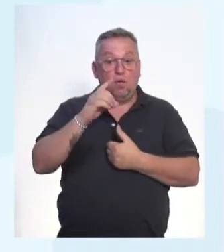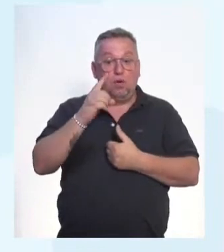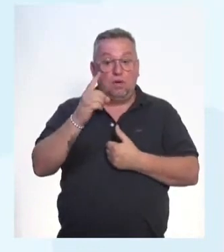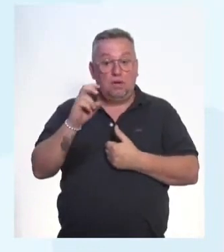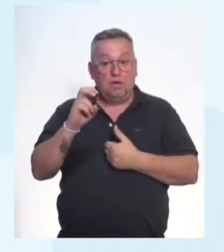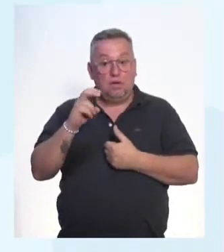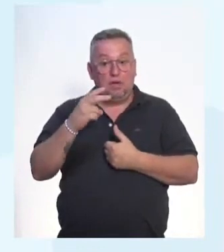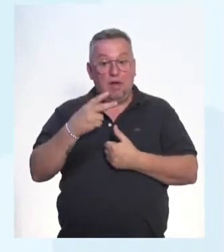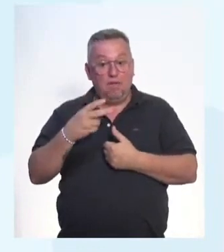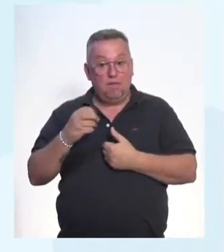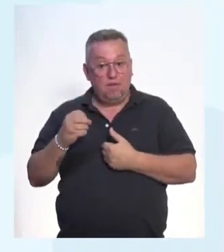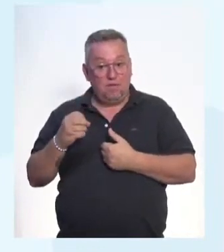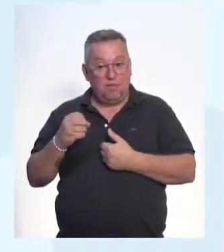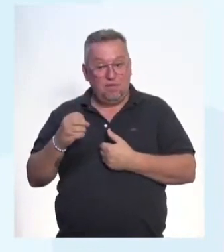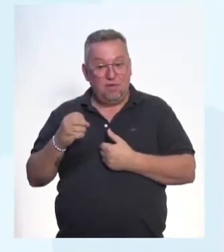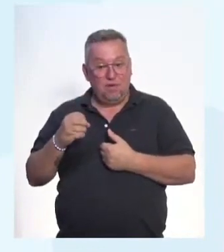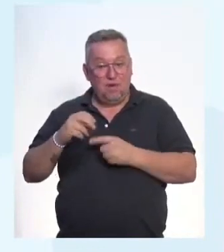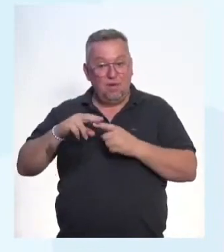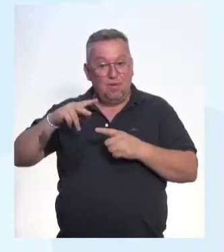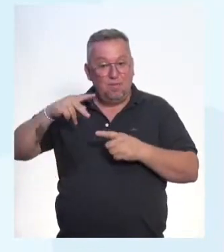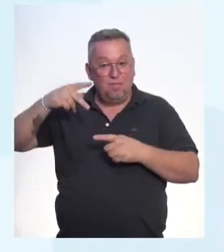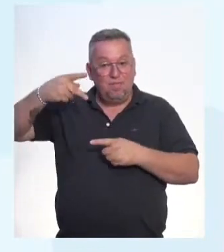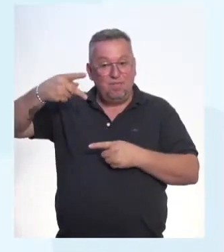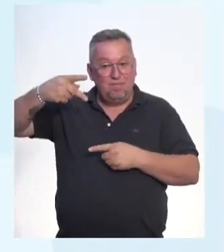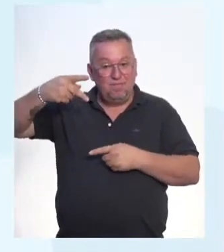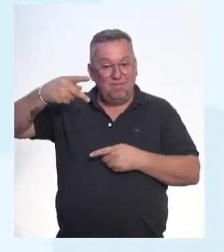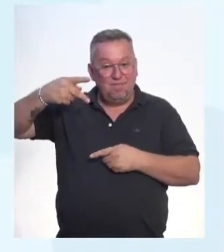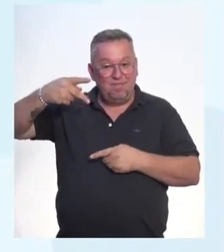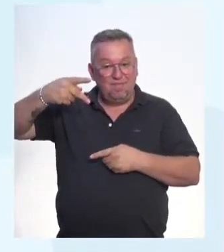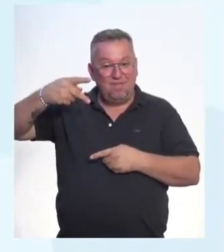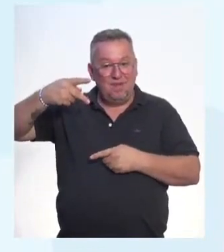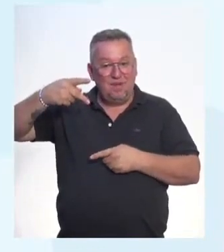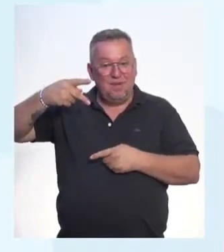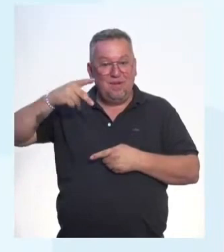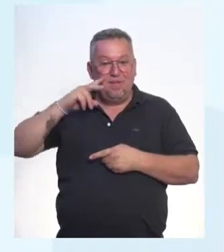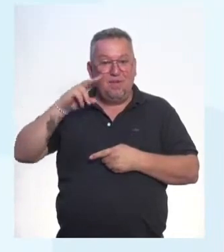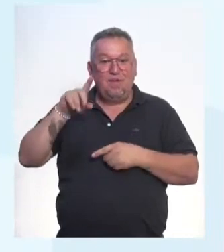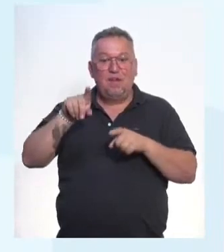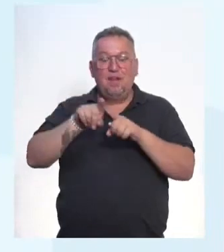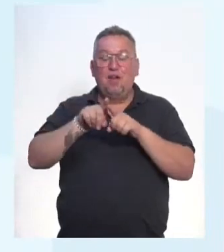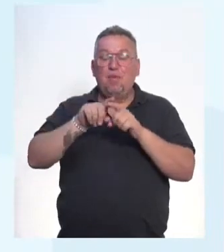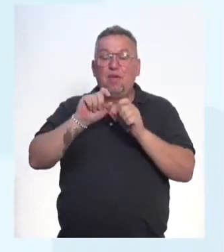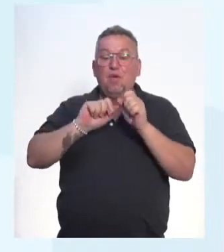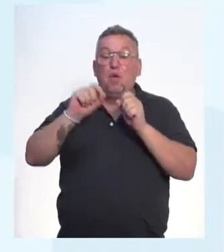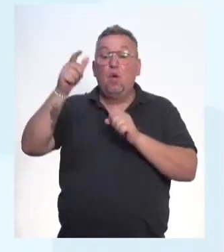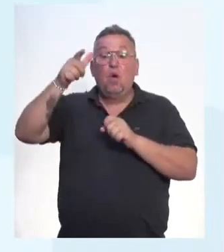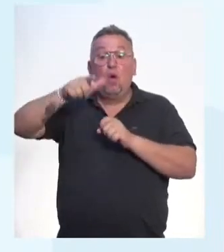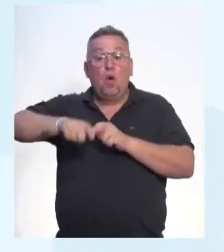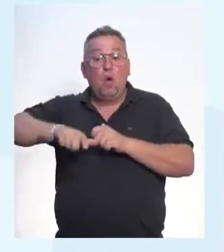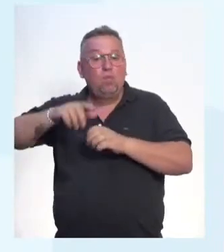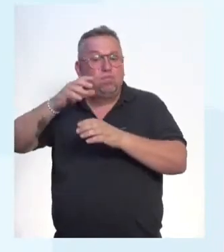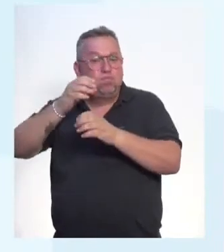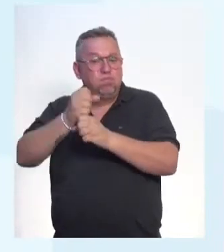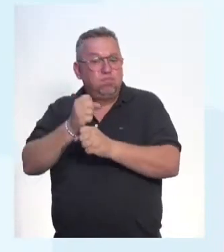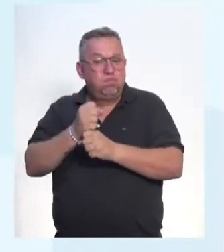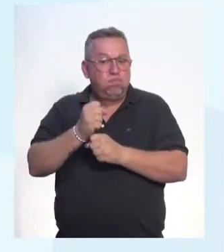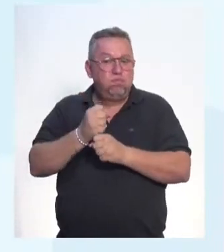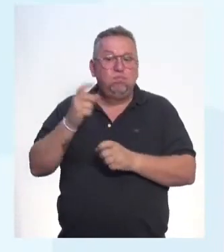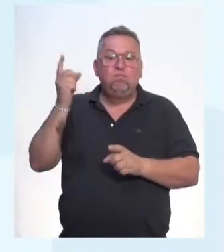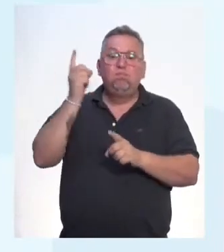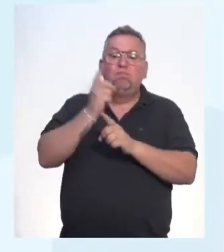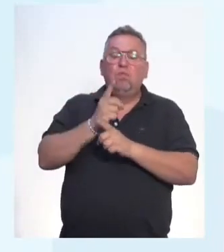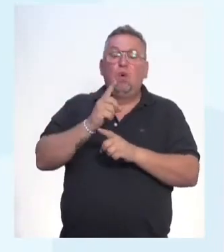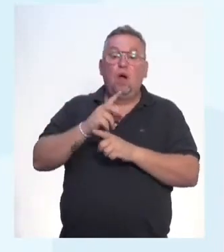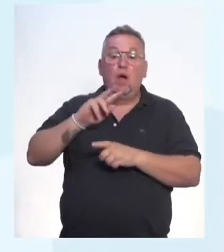e 20, elevar ao quadrado e depois ainda vai ter que fazer uma outra continha para descobrir